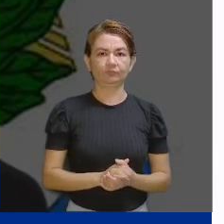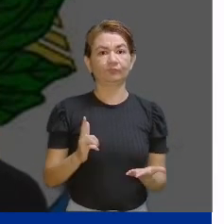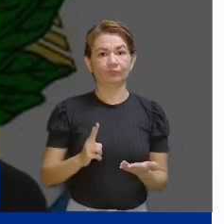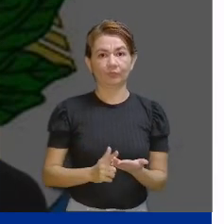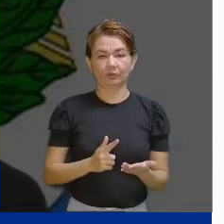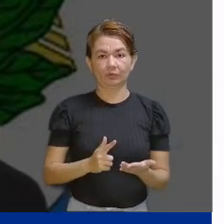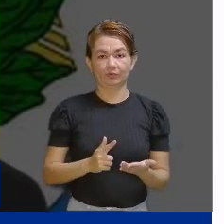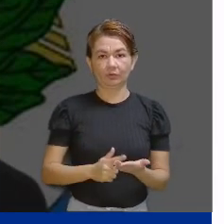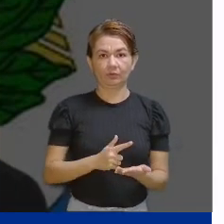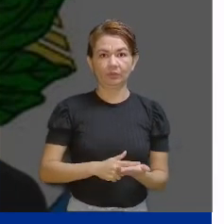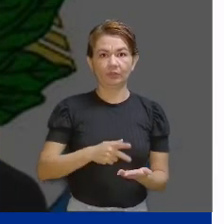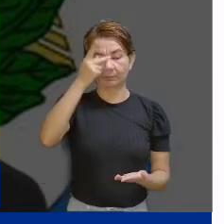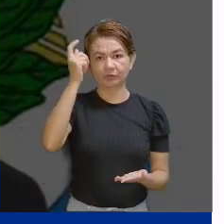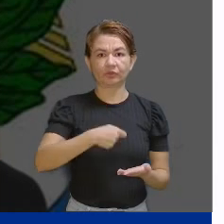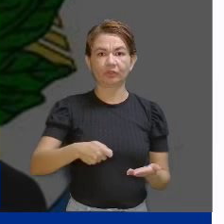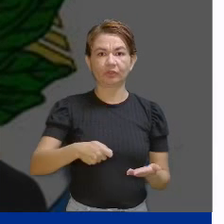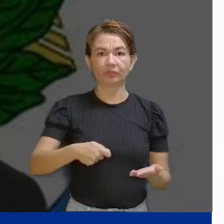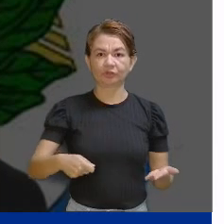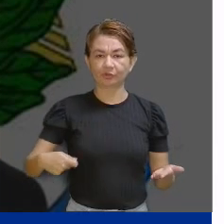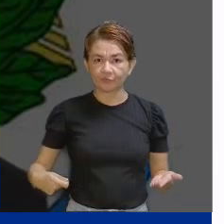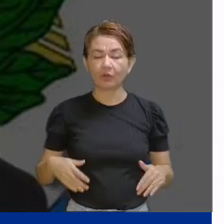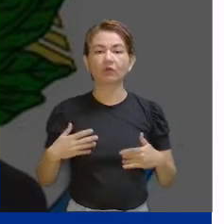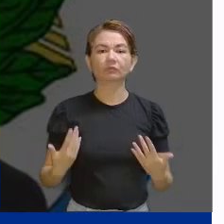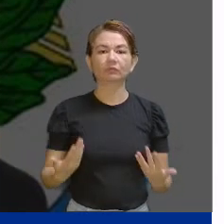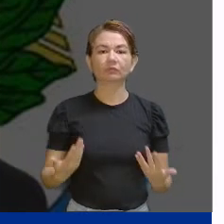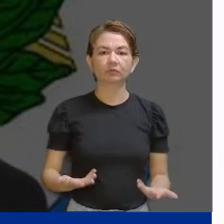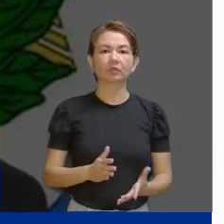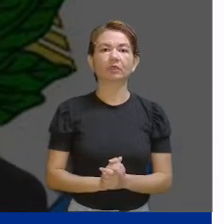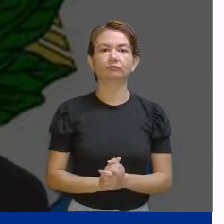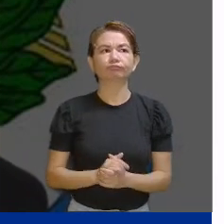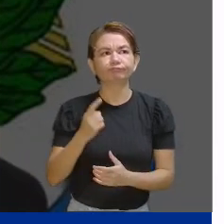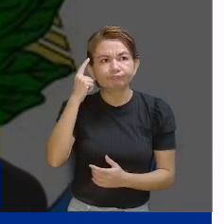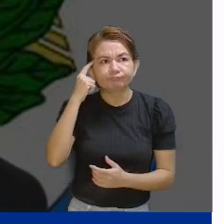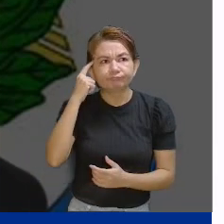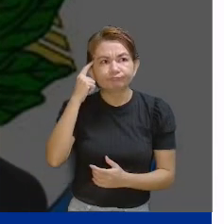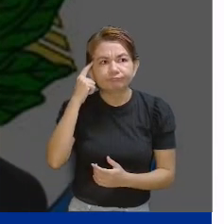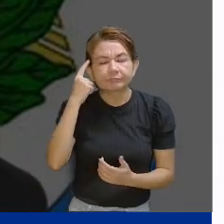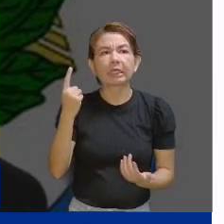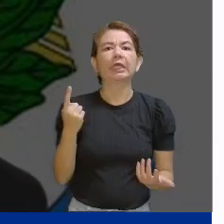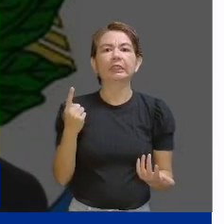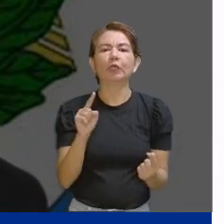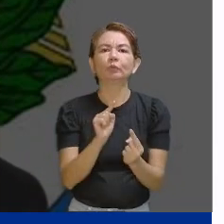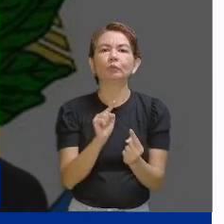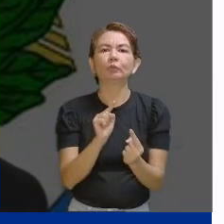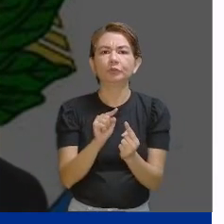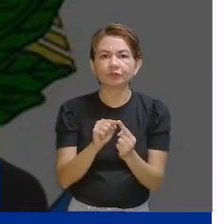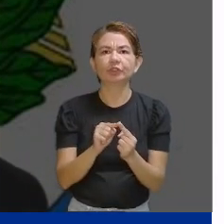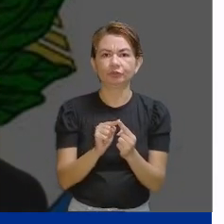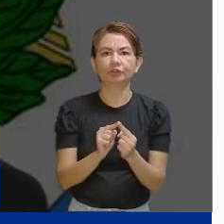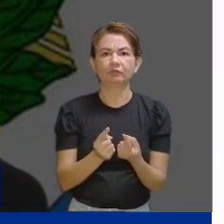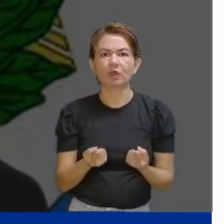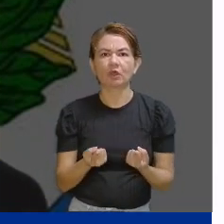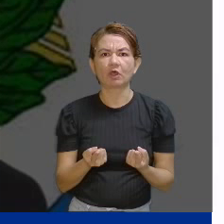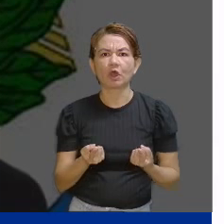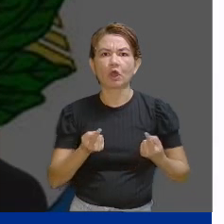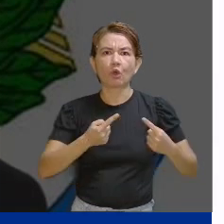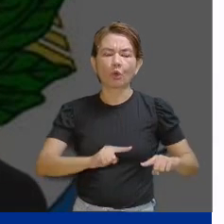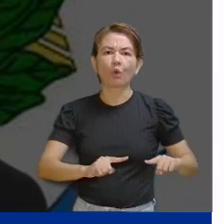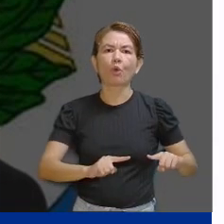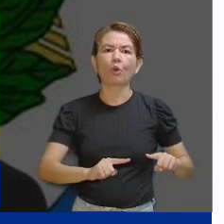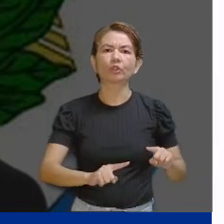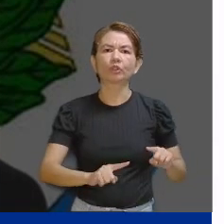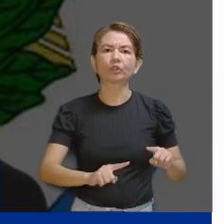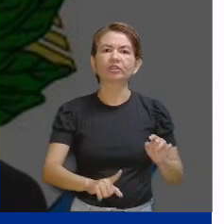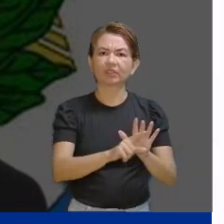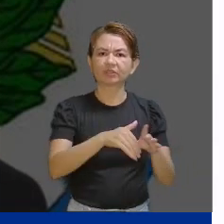enfatiza que a ausência de elementos que comprovem essa intenção, não há que se falar em violação do artigo